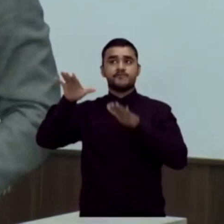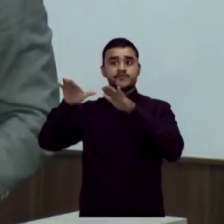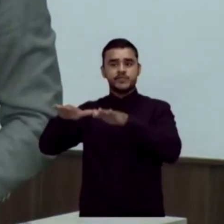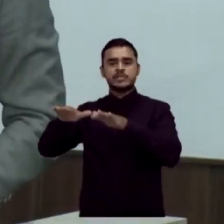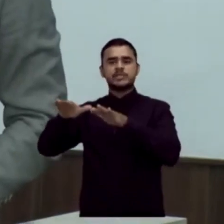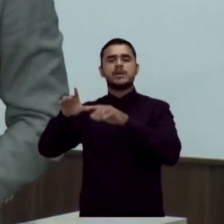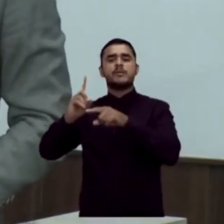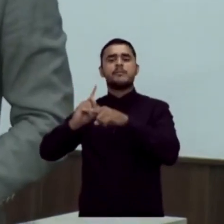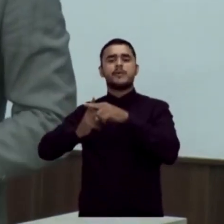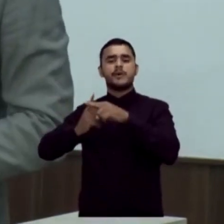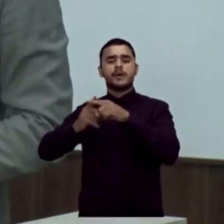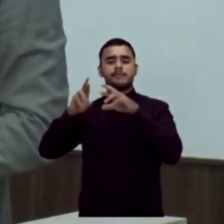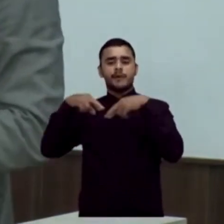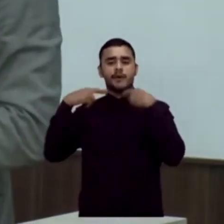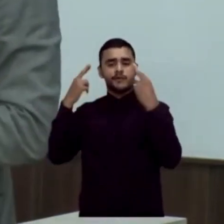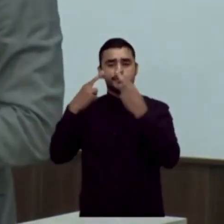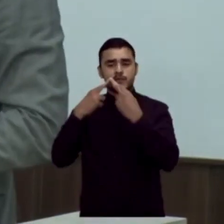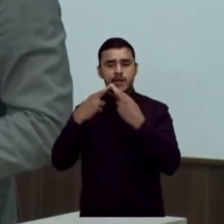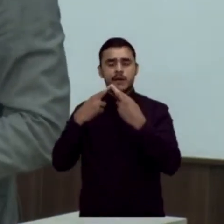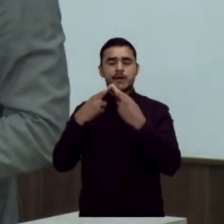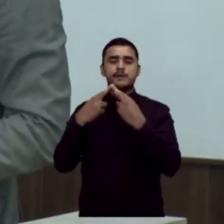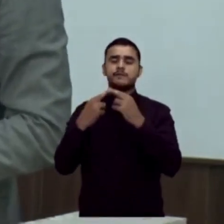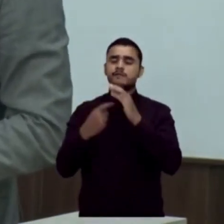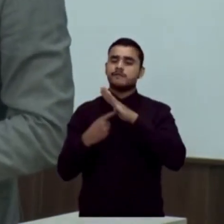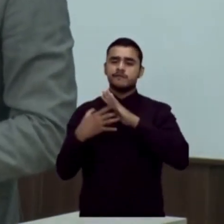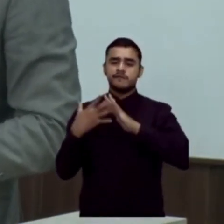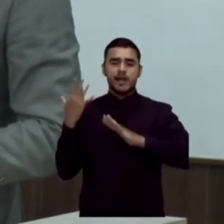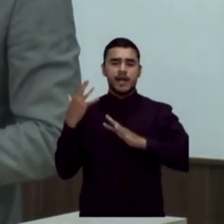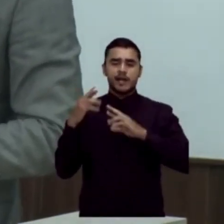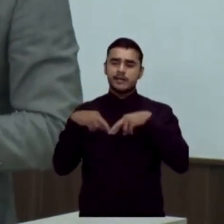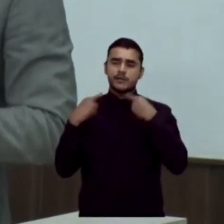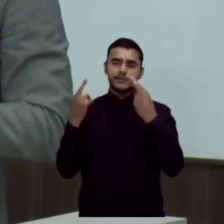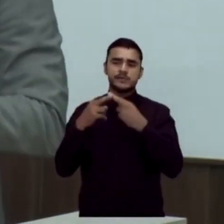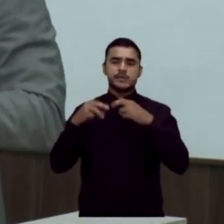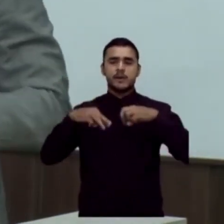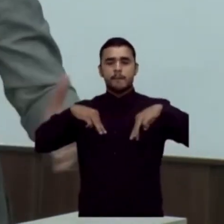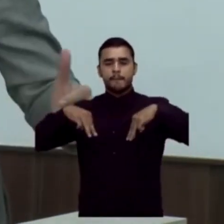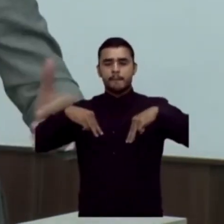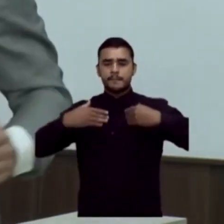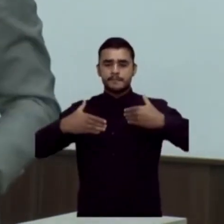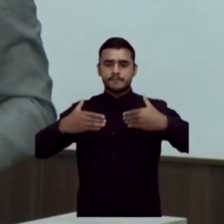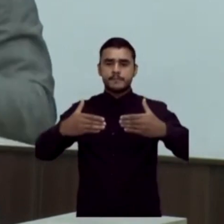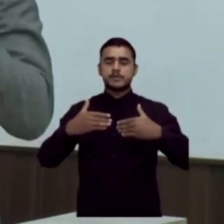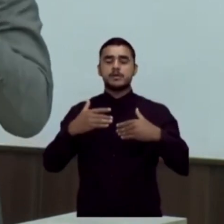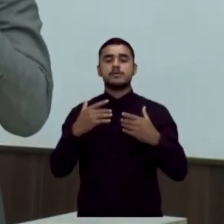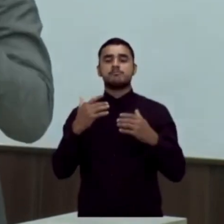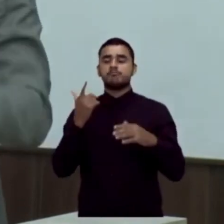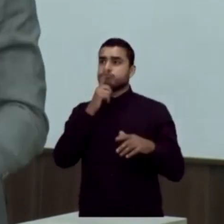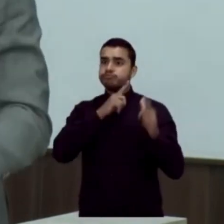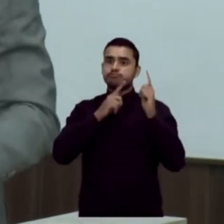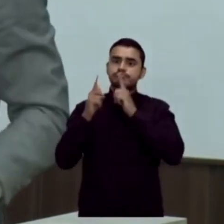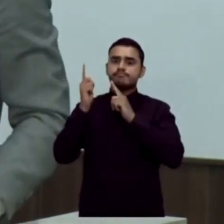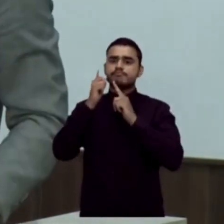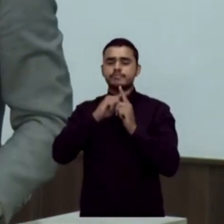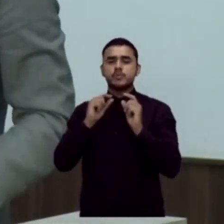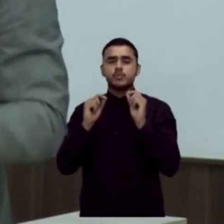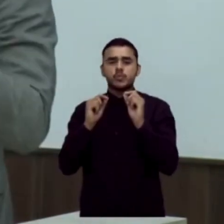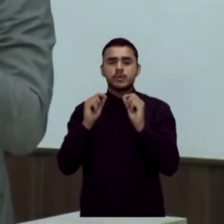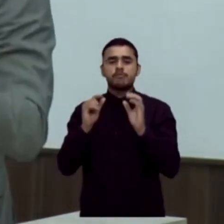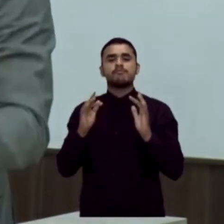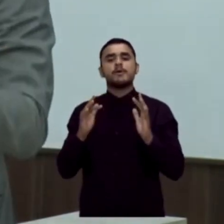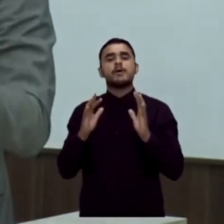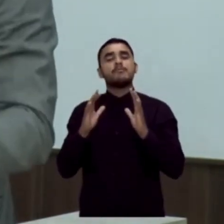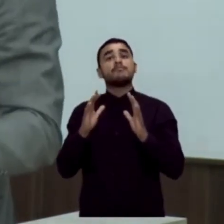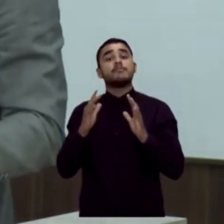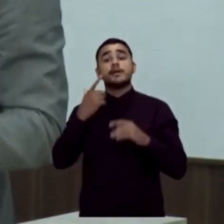ações concretas do governo do presidente Lula, com efeitos práticos para melhorar a vida do povo, como